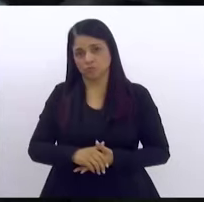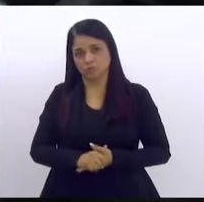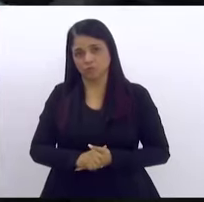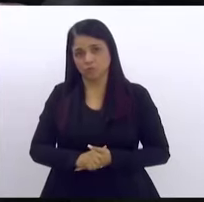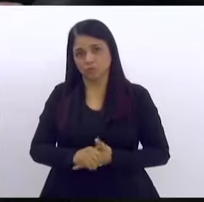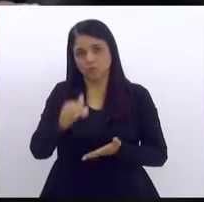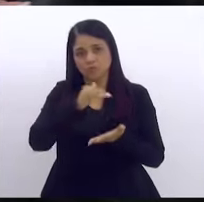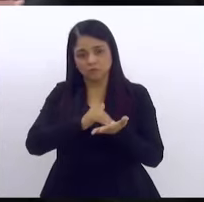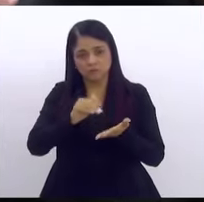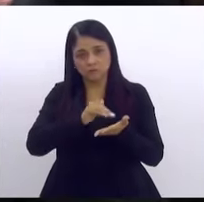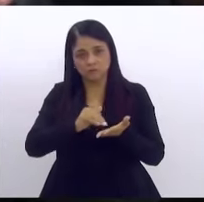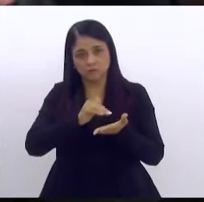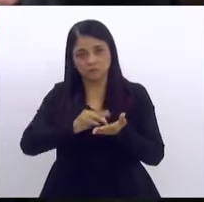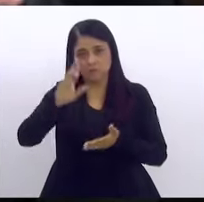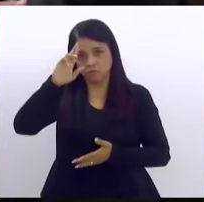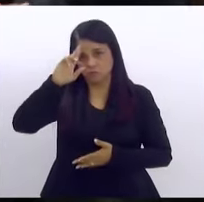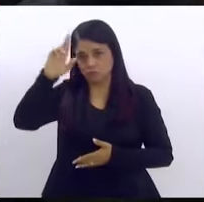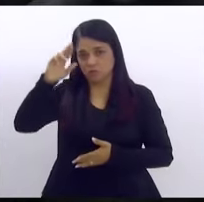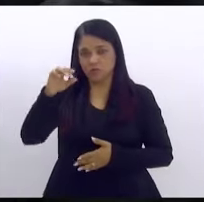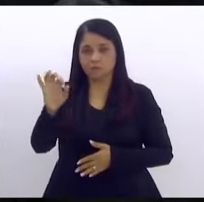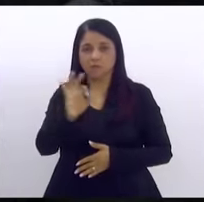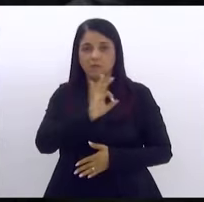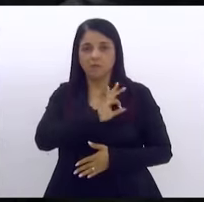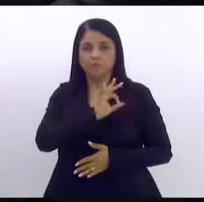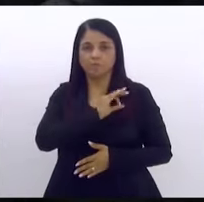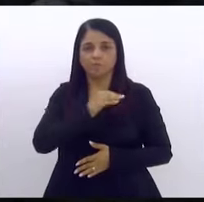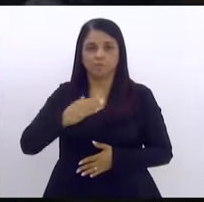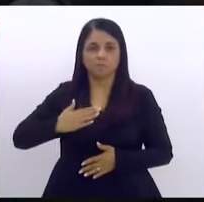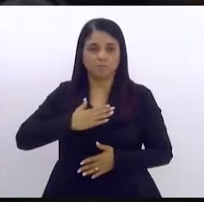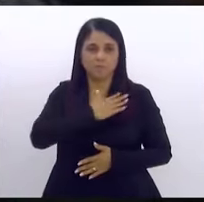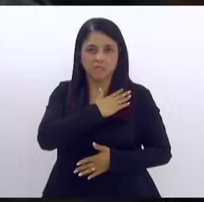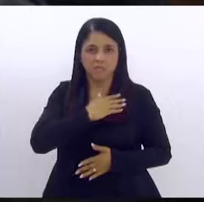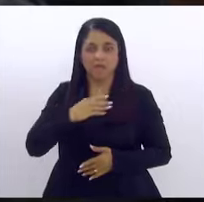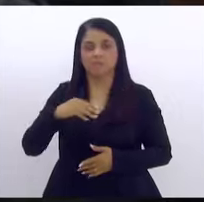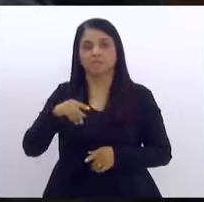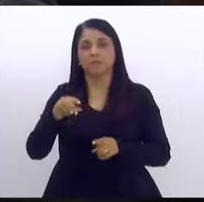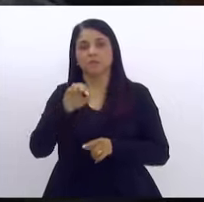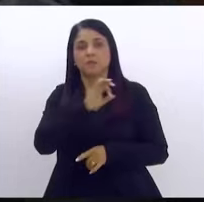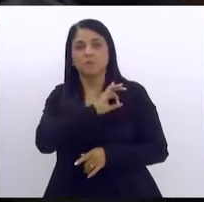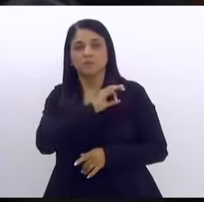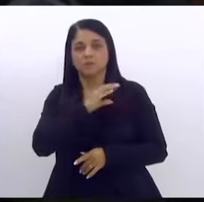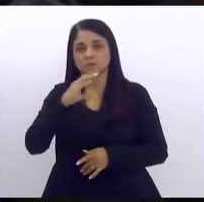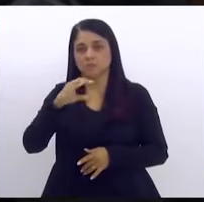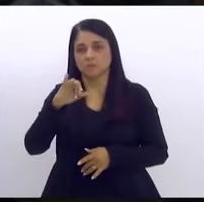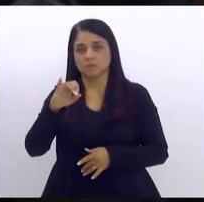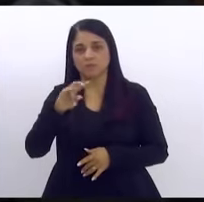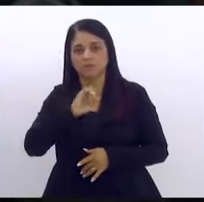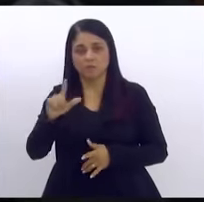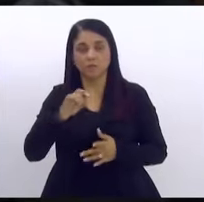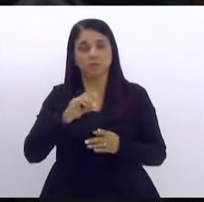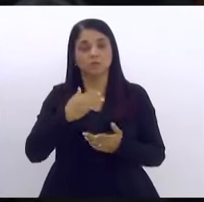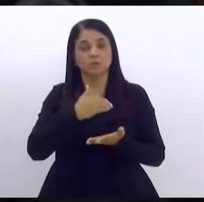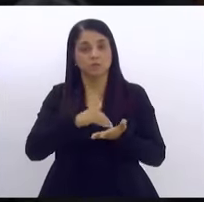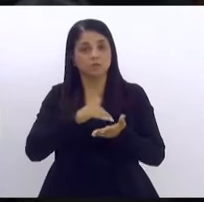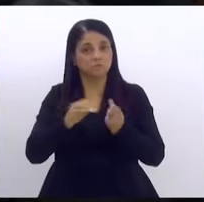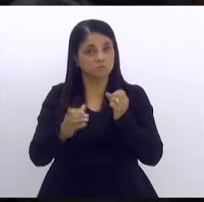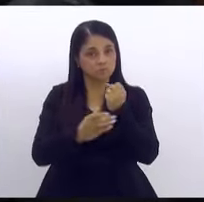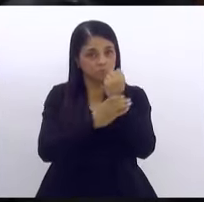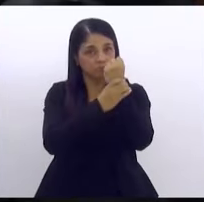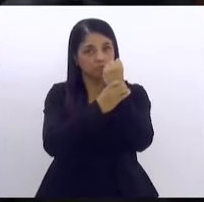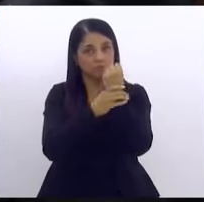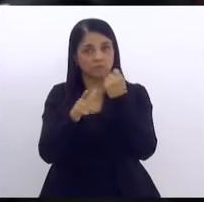ao secretário-chefe da Polícia Militar, da Polícia Civil, o secretário de Segurança, para que de